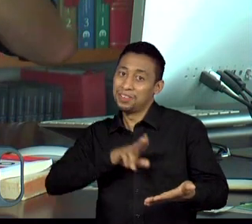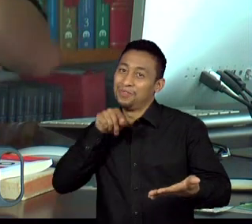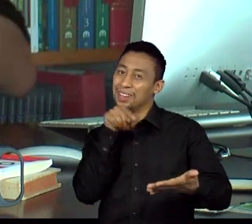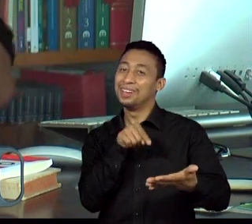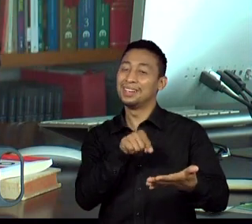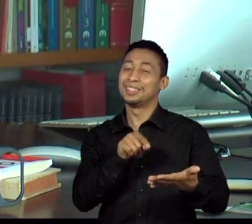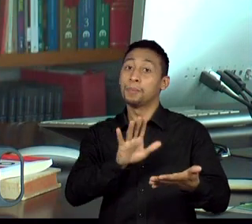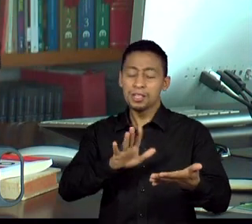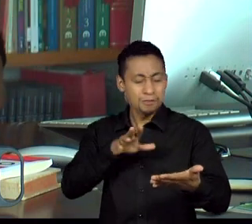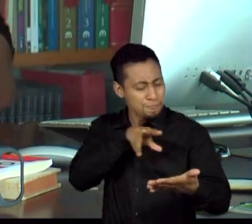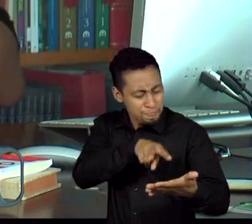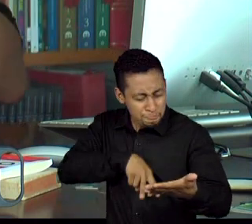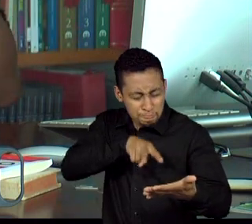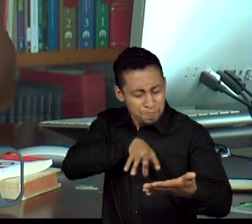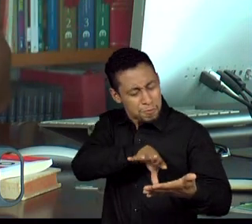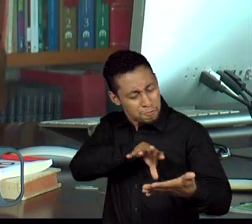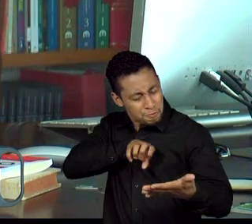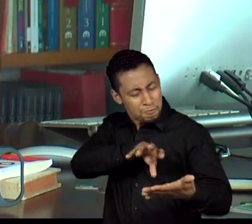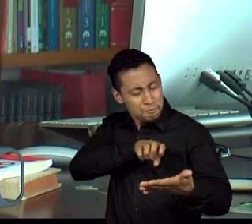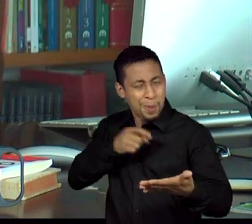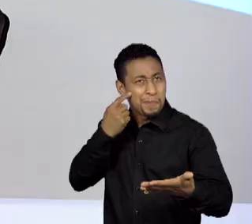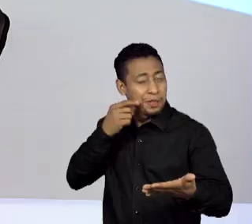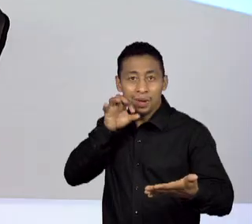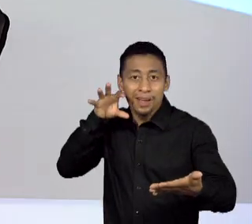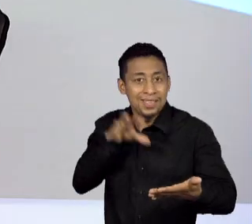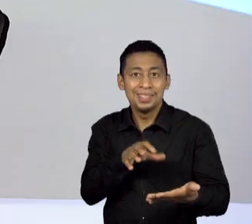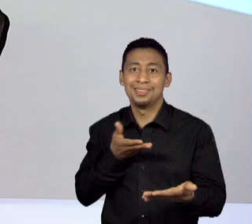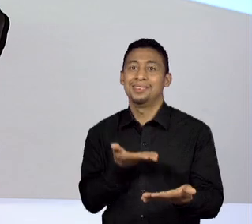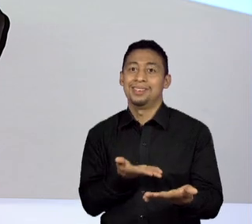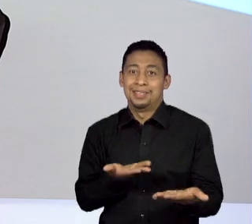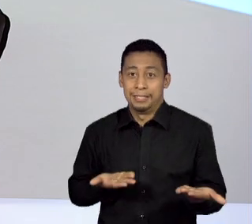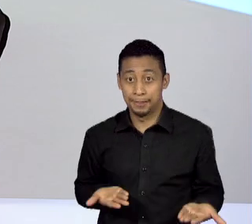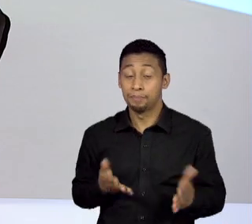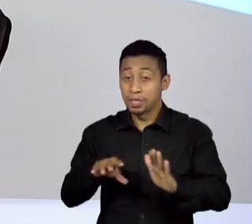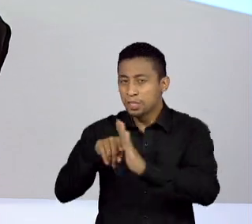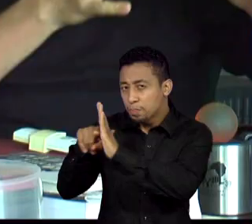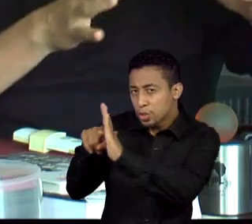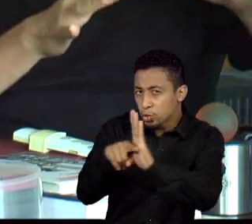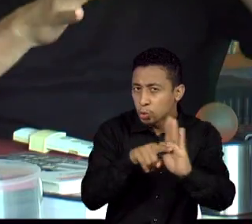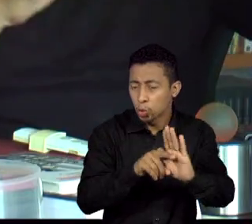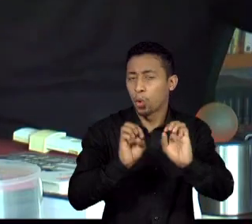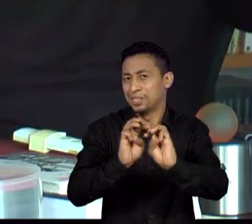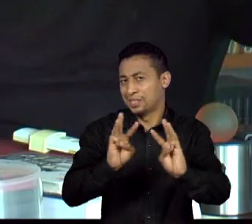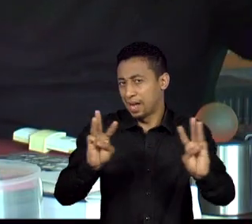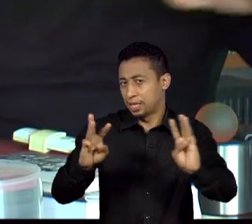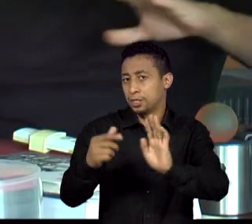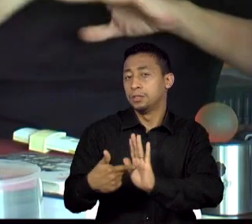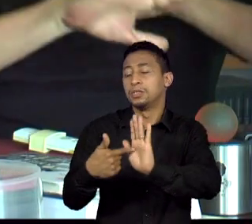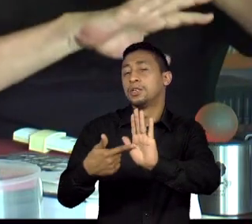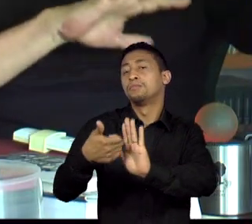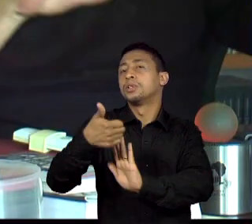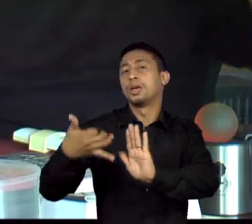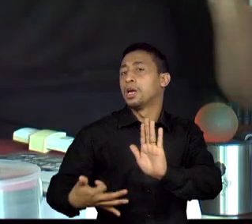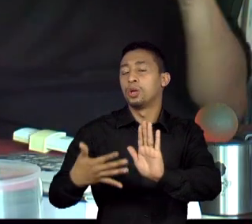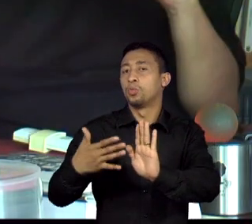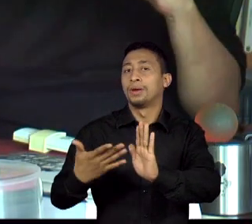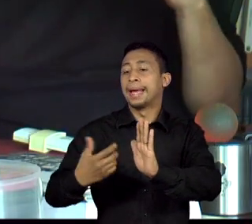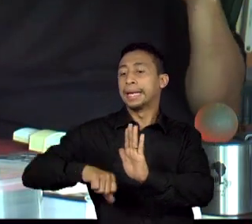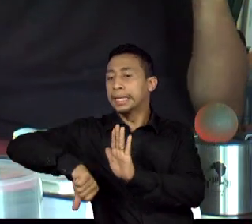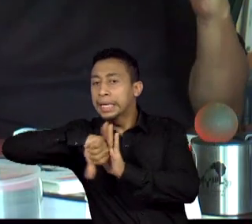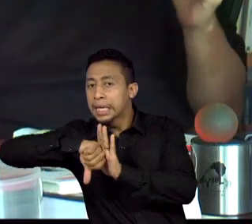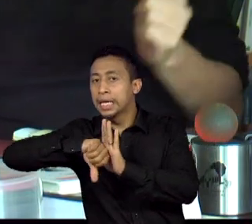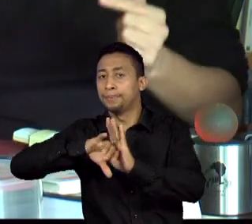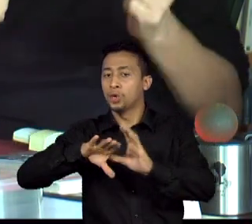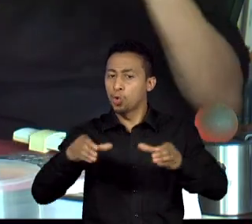visitou muito sites sobre crime, sobre os crimes, sobre as facções